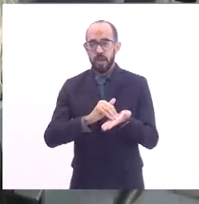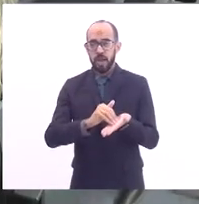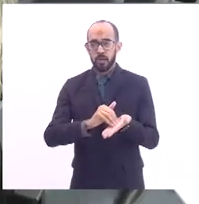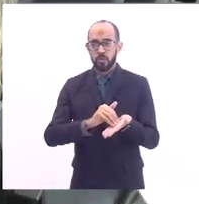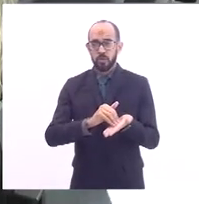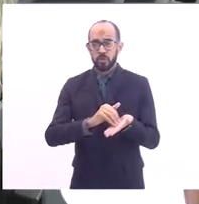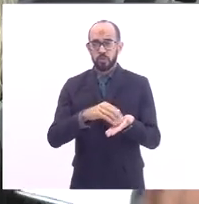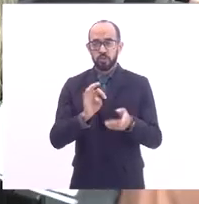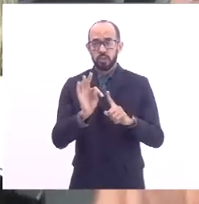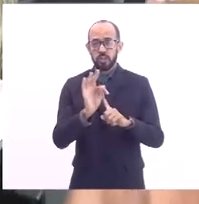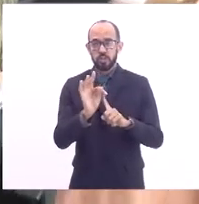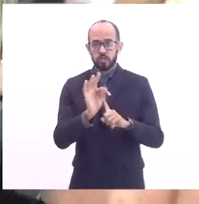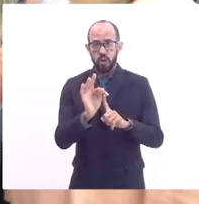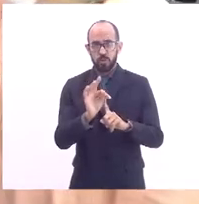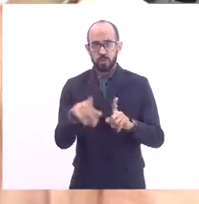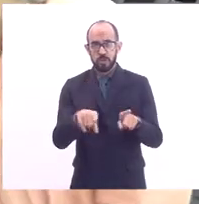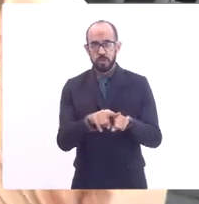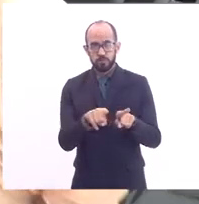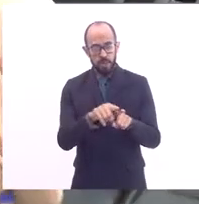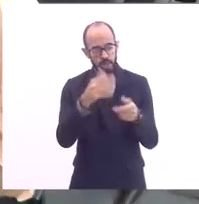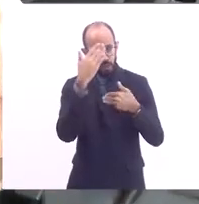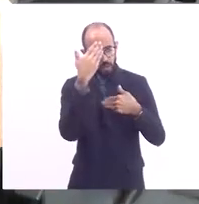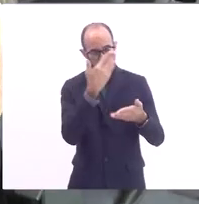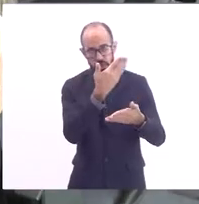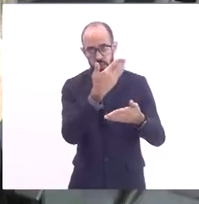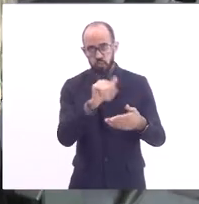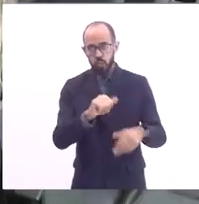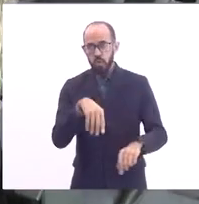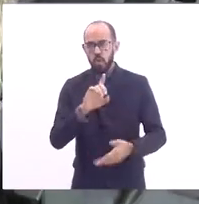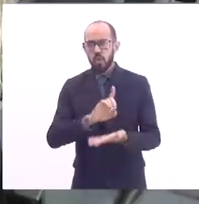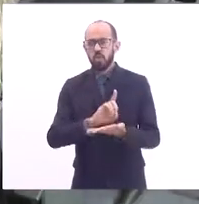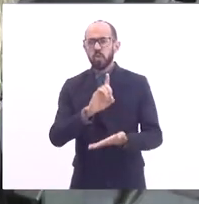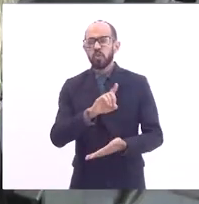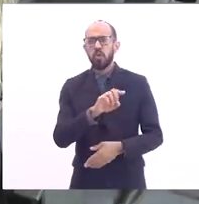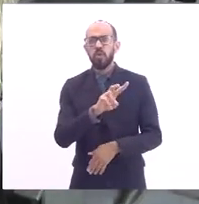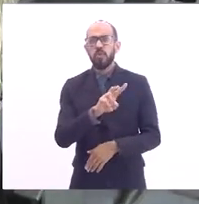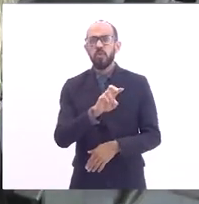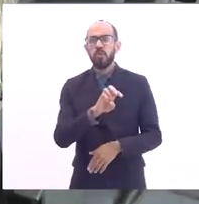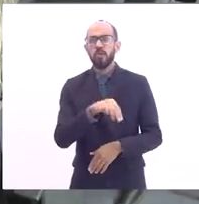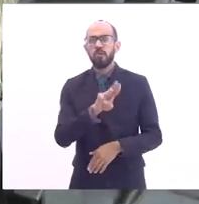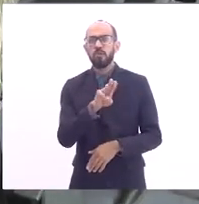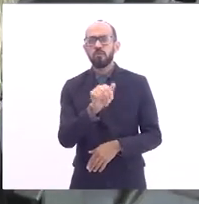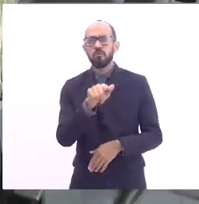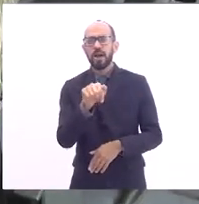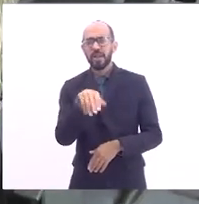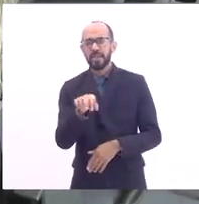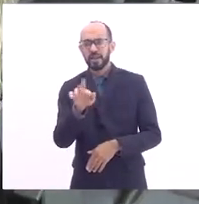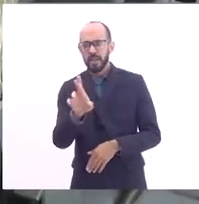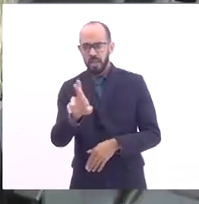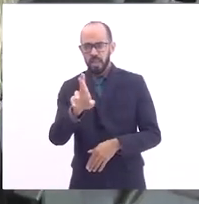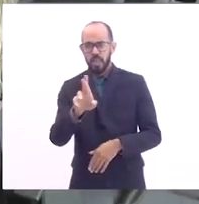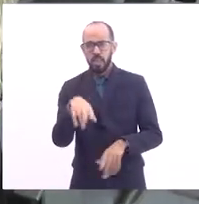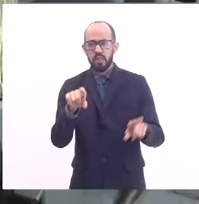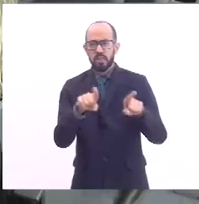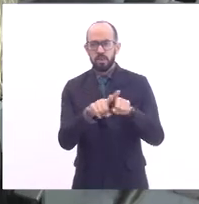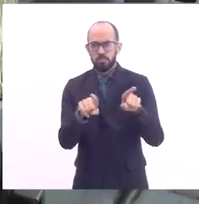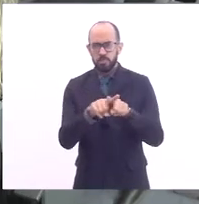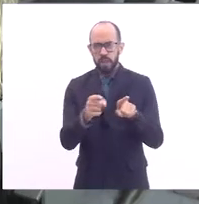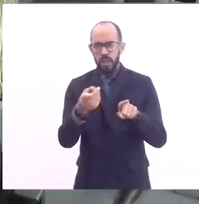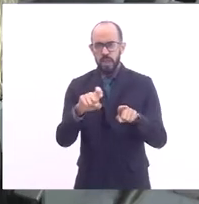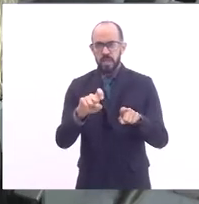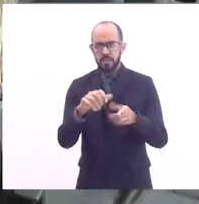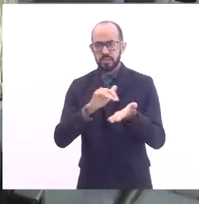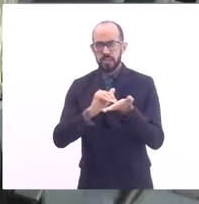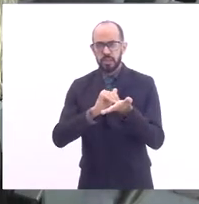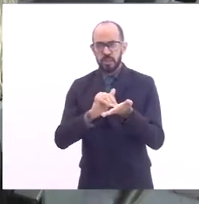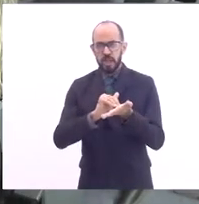agradecendo também. Não sei se o doutor Wagner Victor já chegou, que foi secretário de